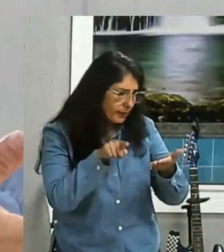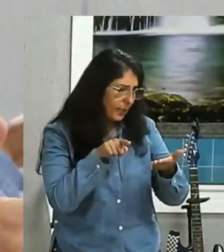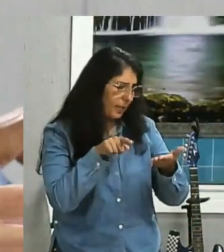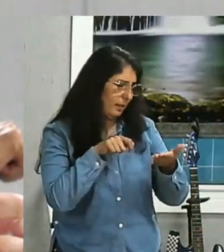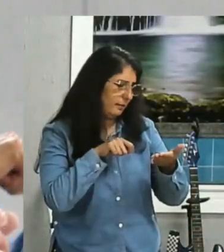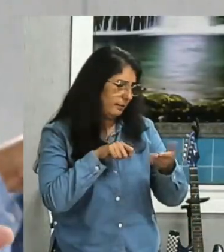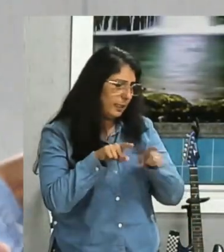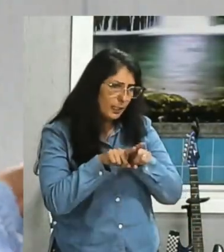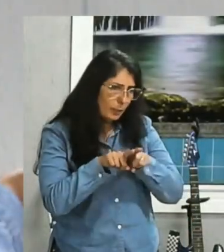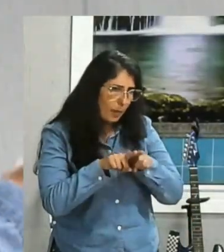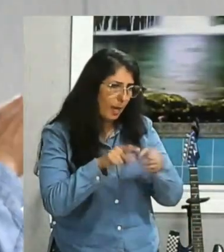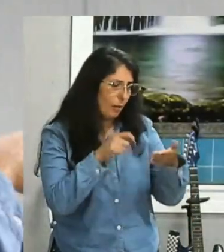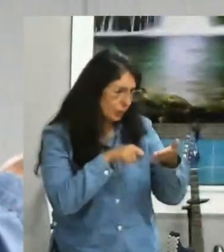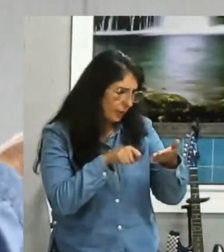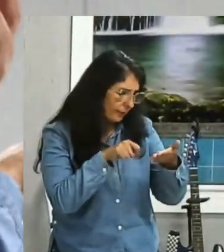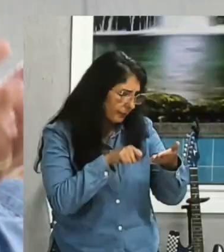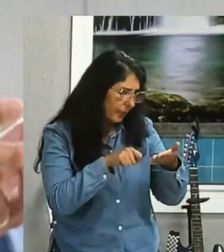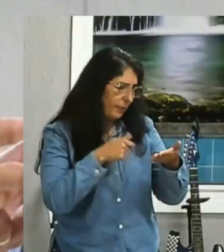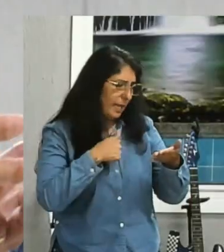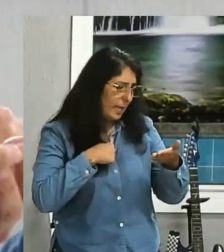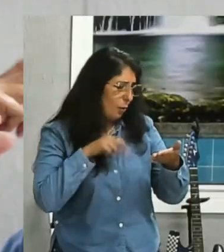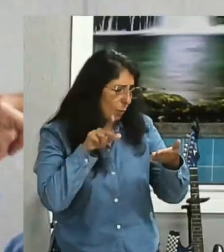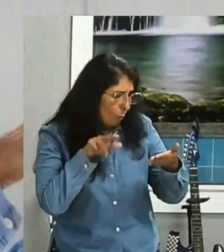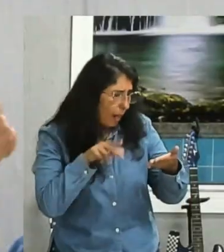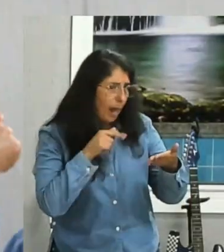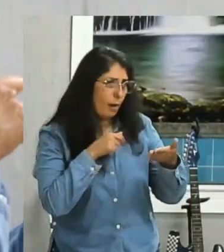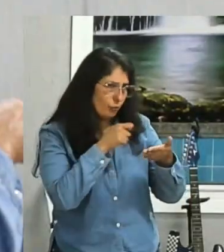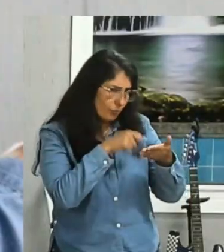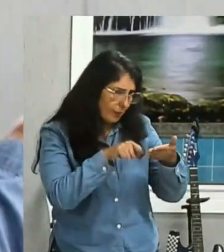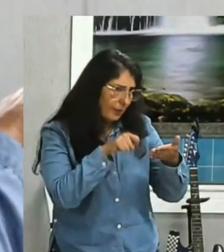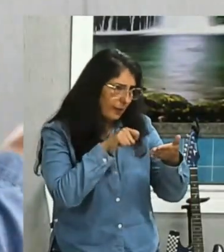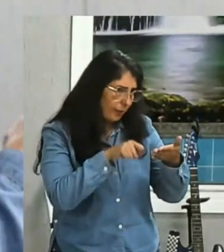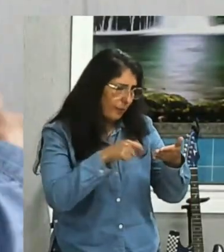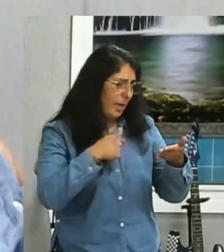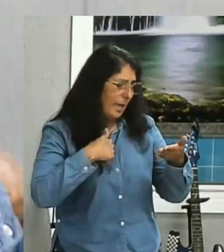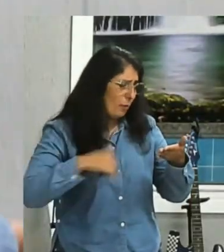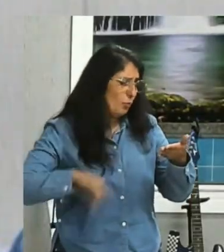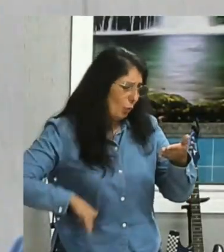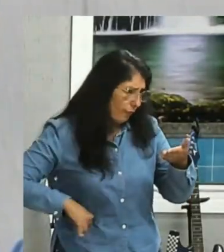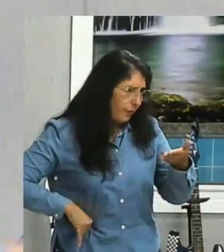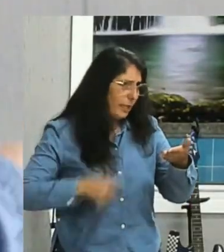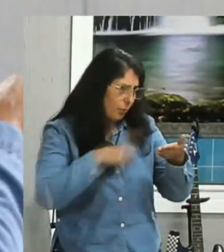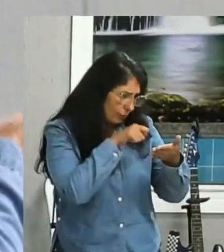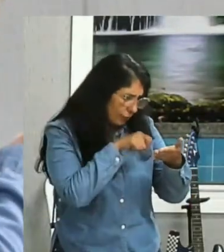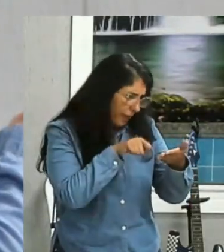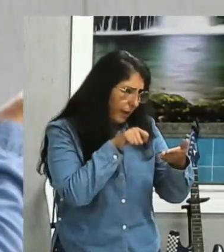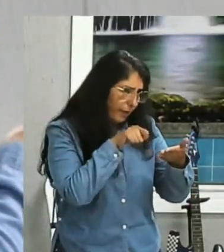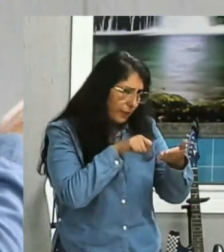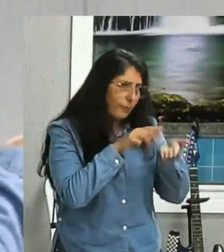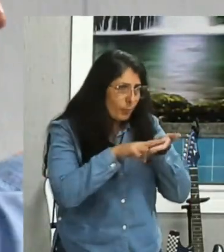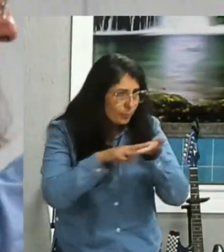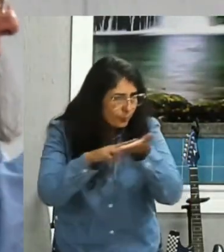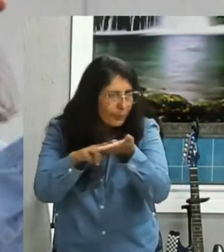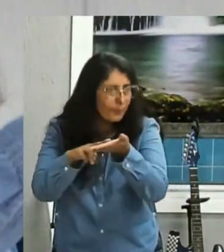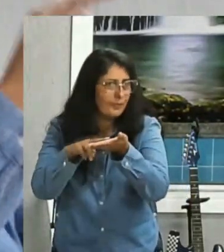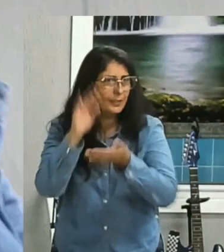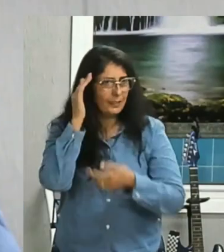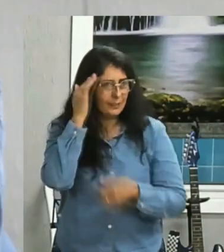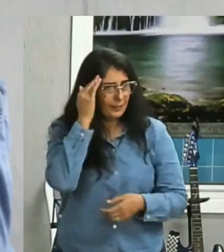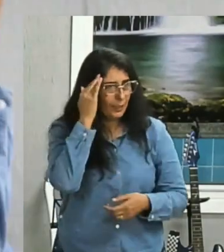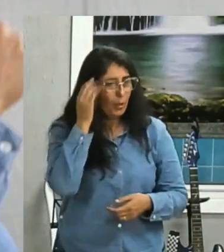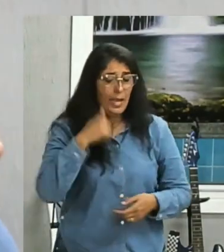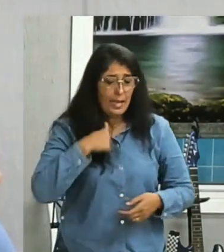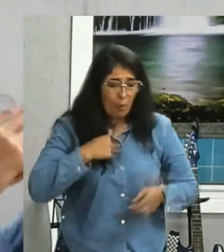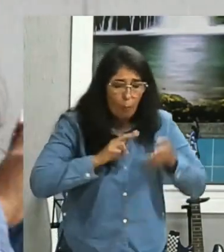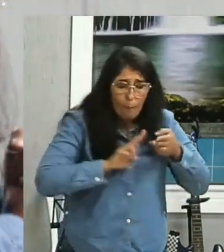a vocês. Vocês estão sofrendo? Eu estou sofrendo também. Estou aqui nessa ilha